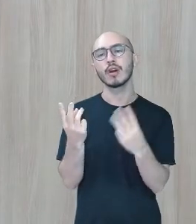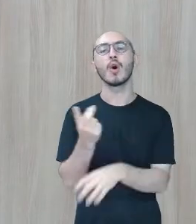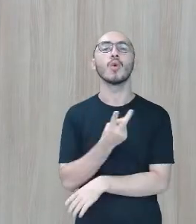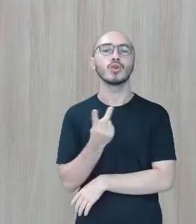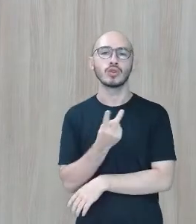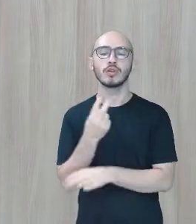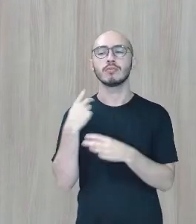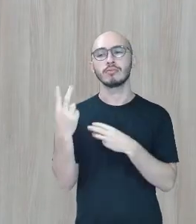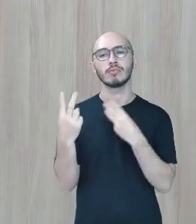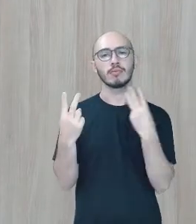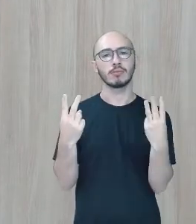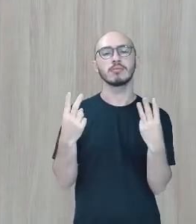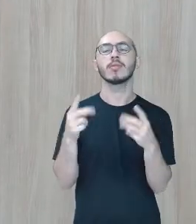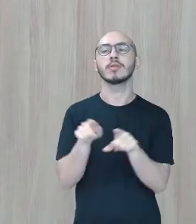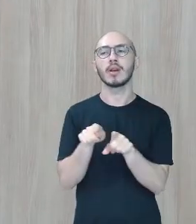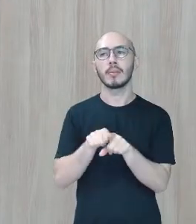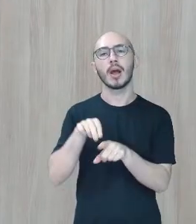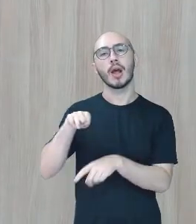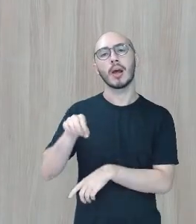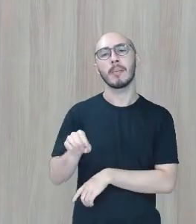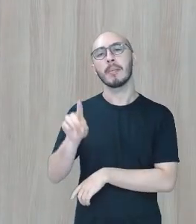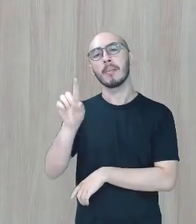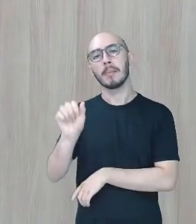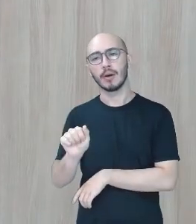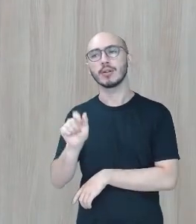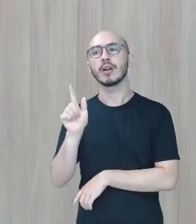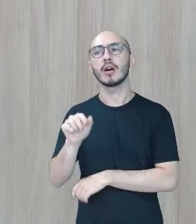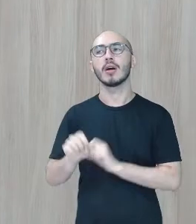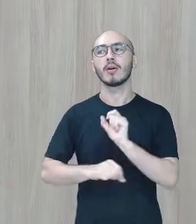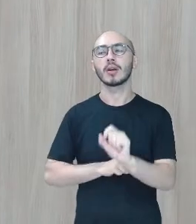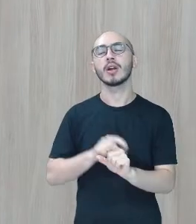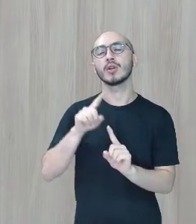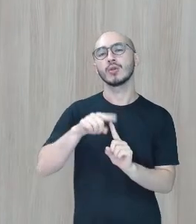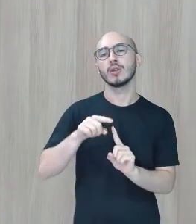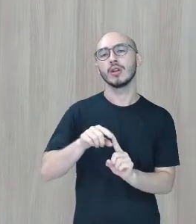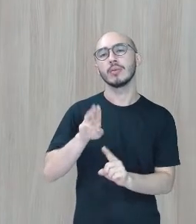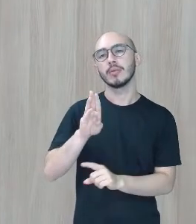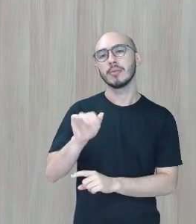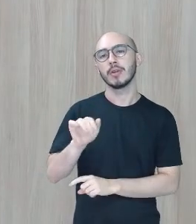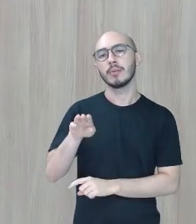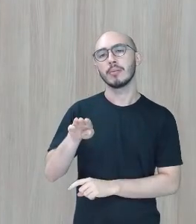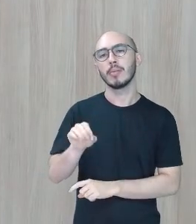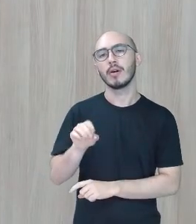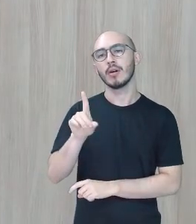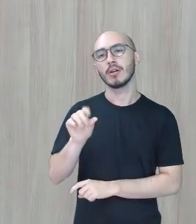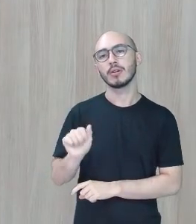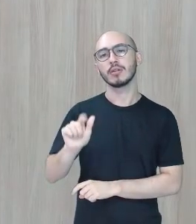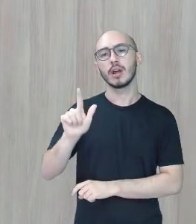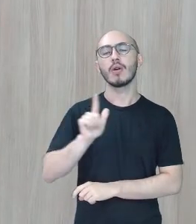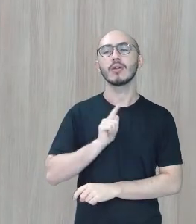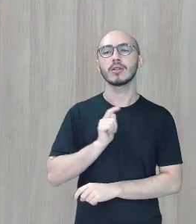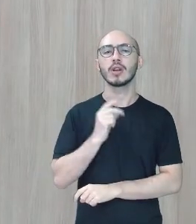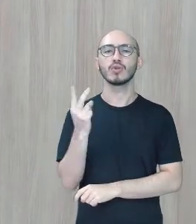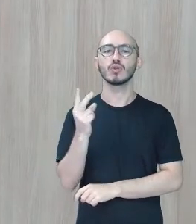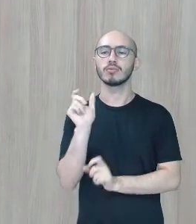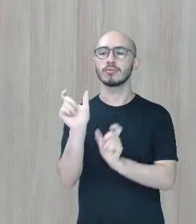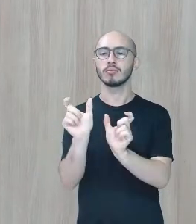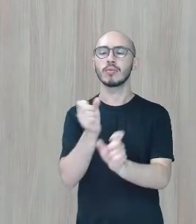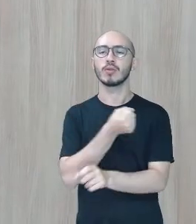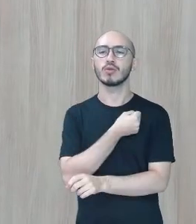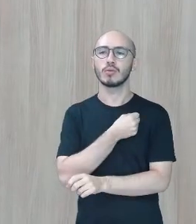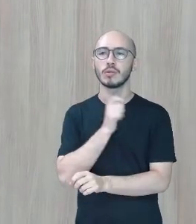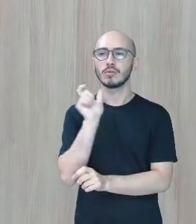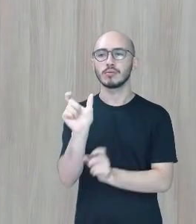transformando aí essa sequência numérica em uma sequência bimodal, onde existem aí 2 valores para a